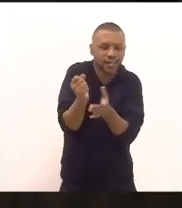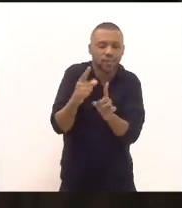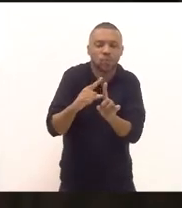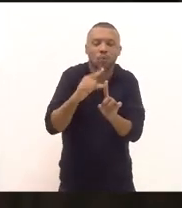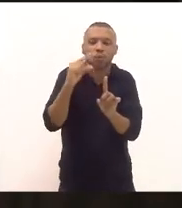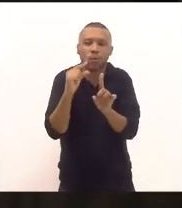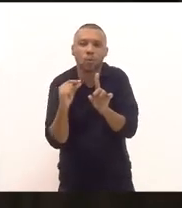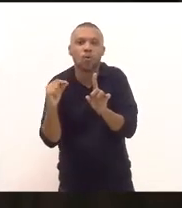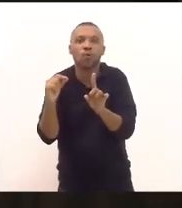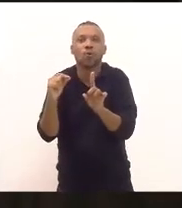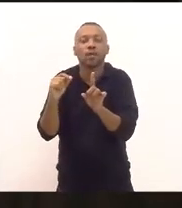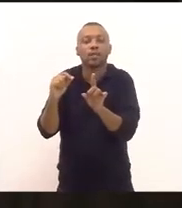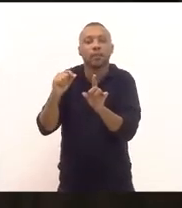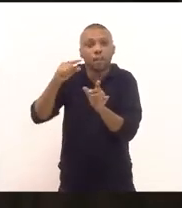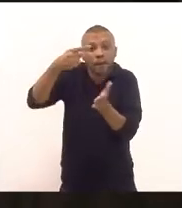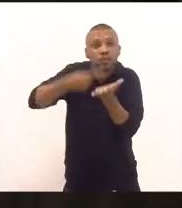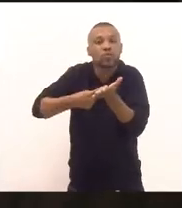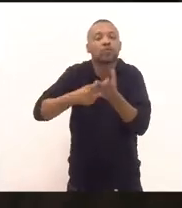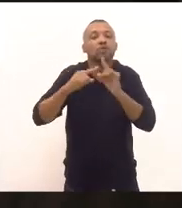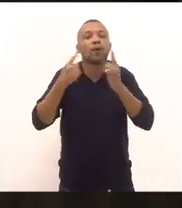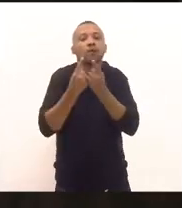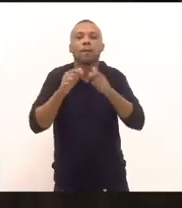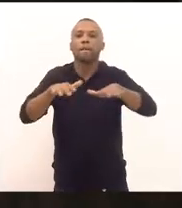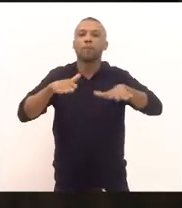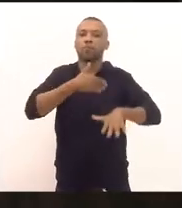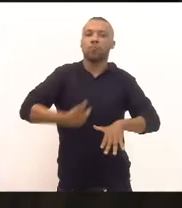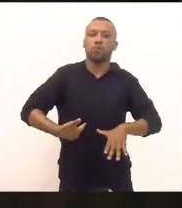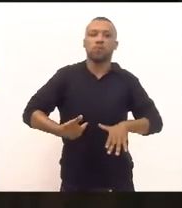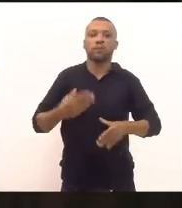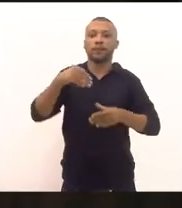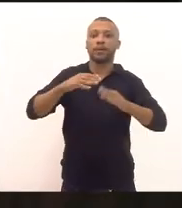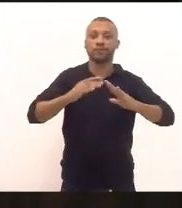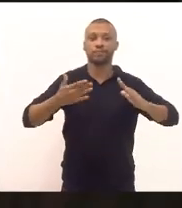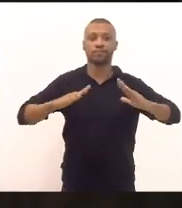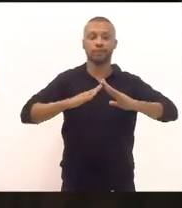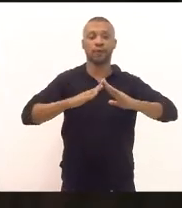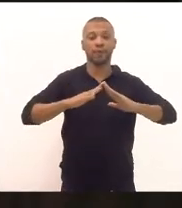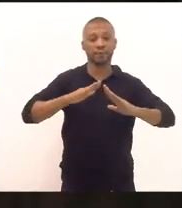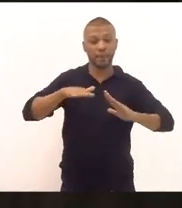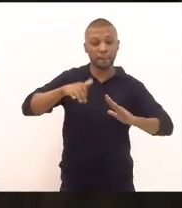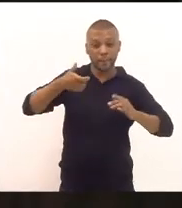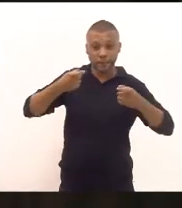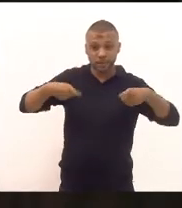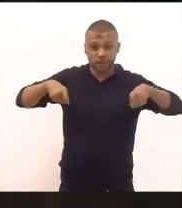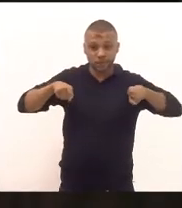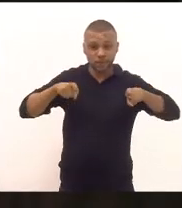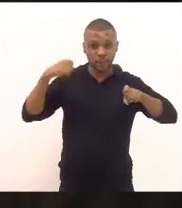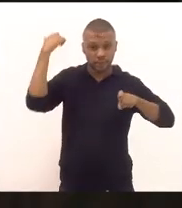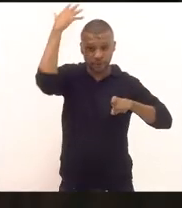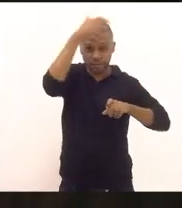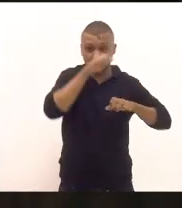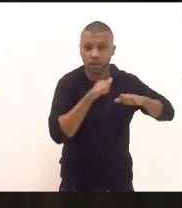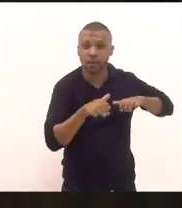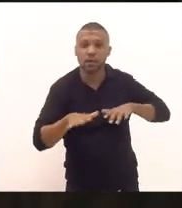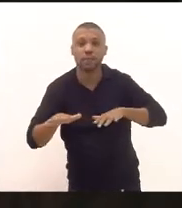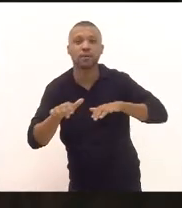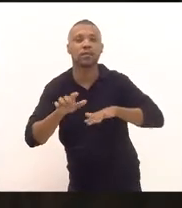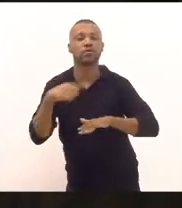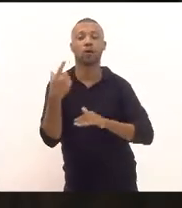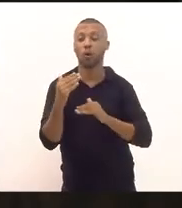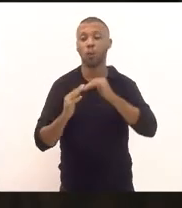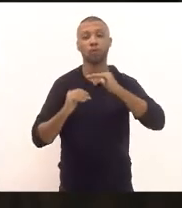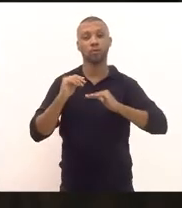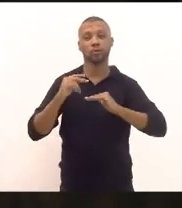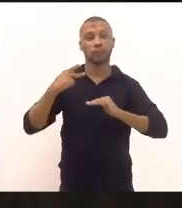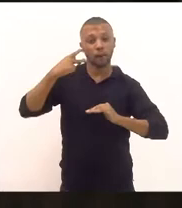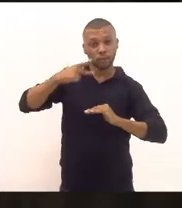trouxe e a partir de uma audiência pública realizada no no terreiro de mãe Beata de Iemanjá construímos